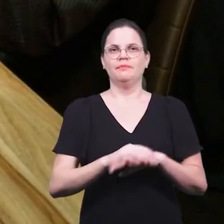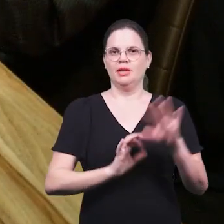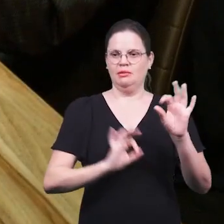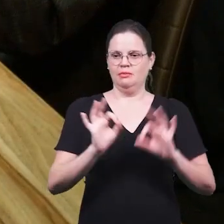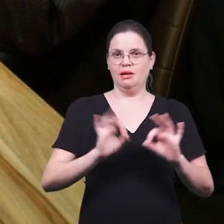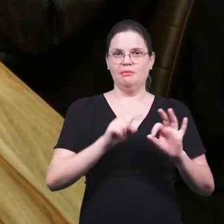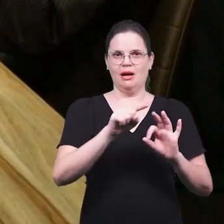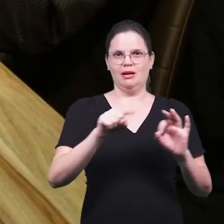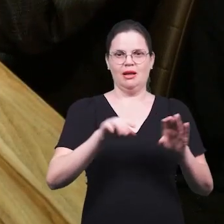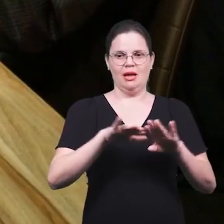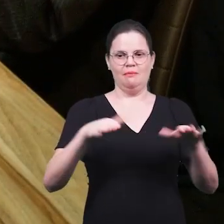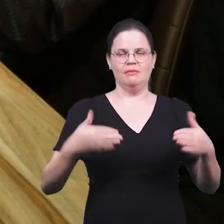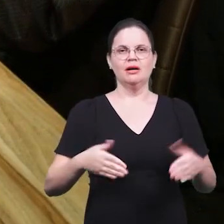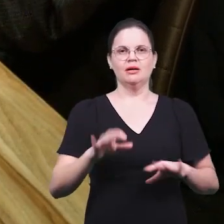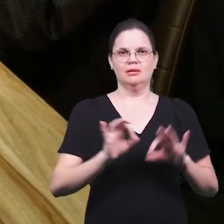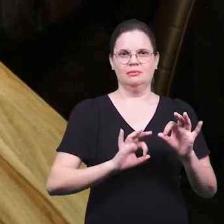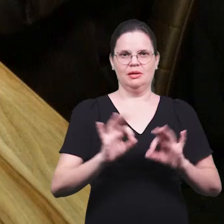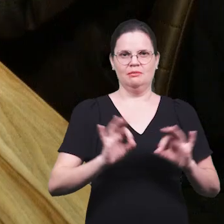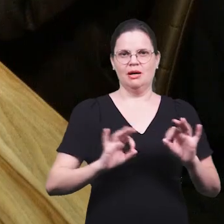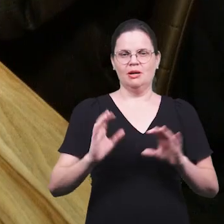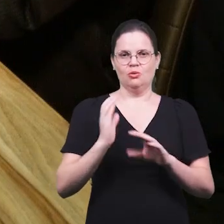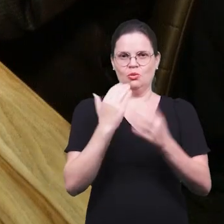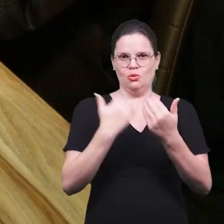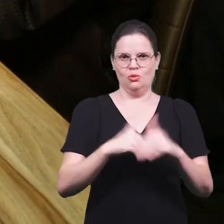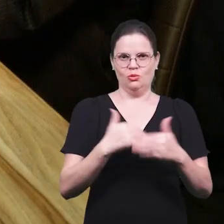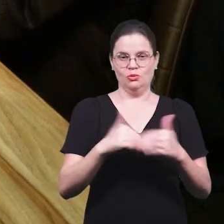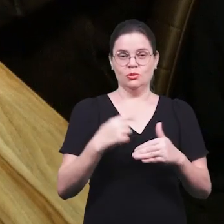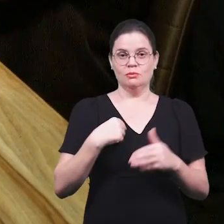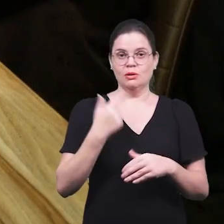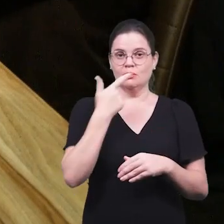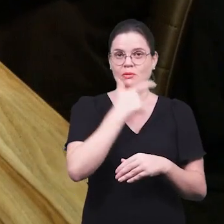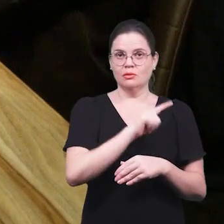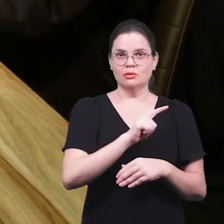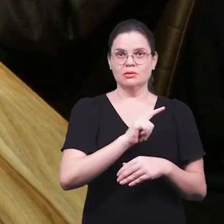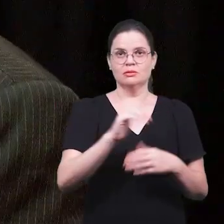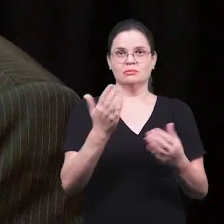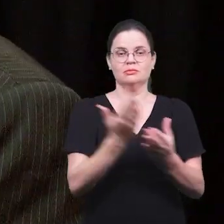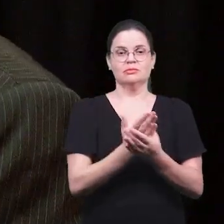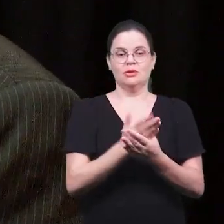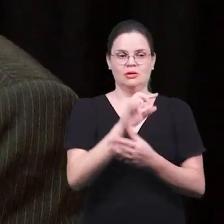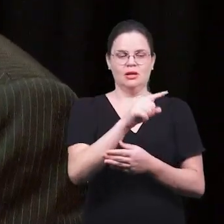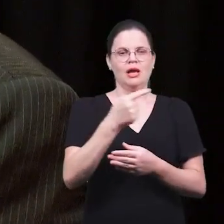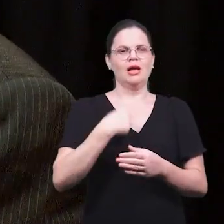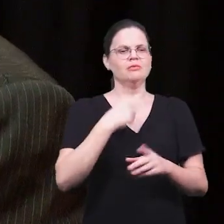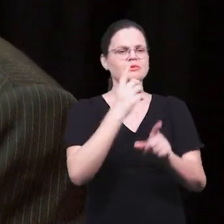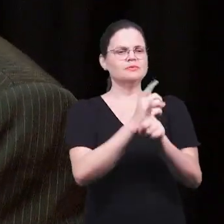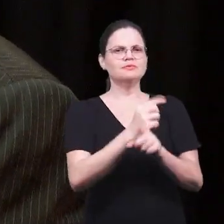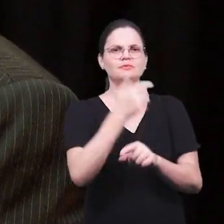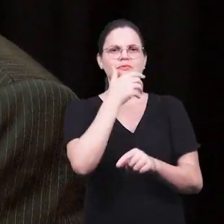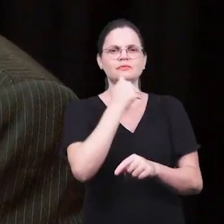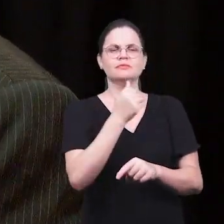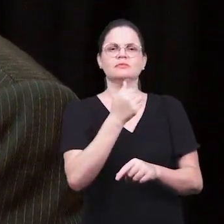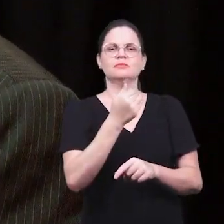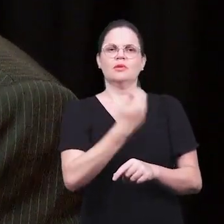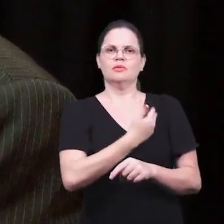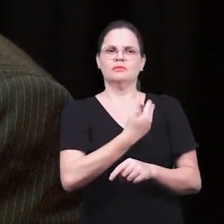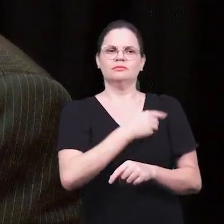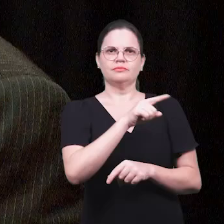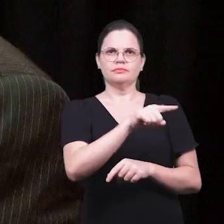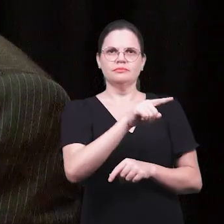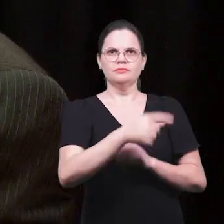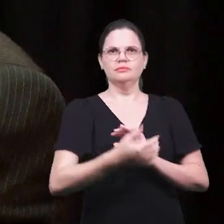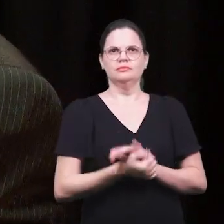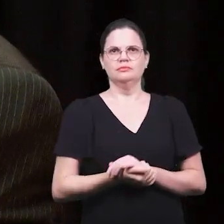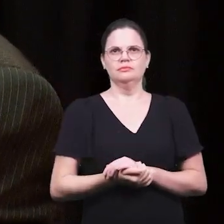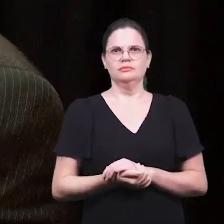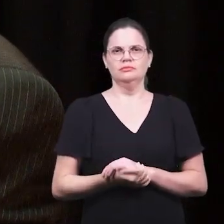de formação, concurso, né? Para entrar com recurso, encontro eu lá um colega de trabalho da Secretaria de Educação, que foi a